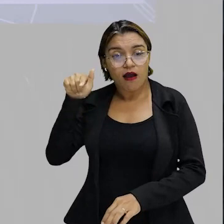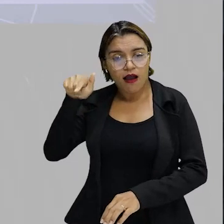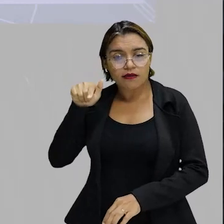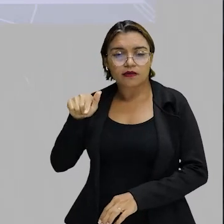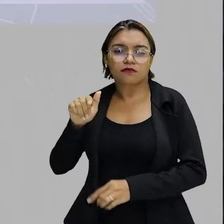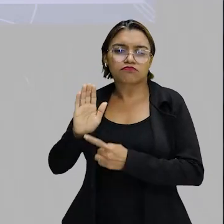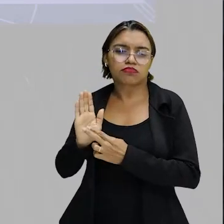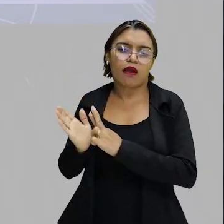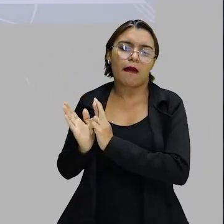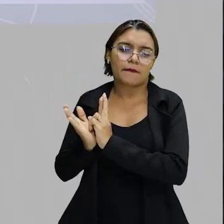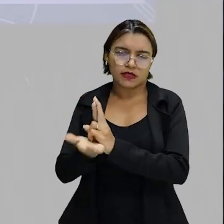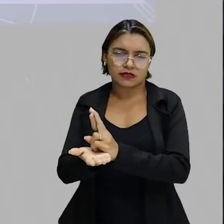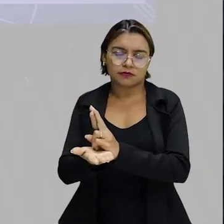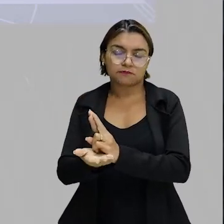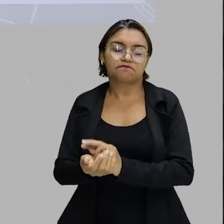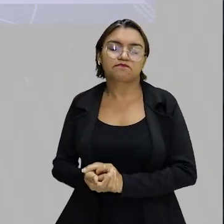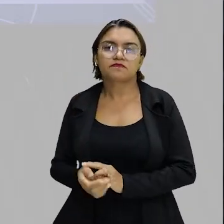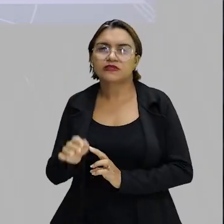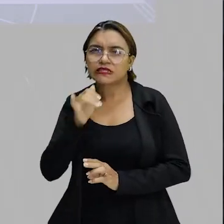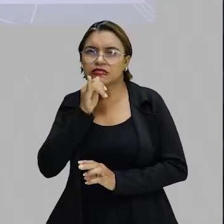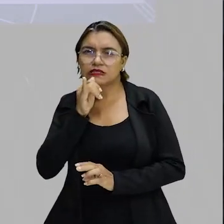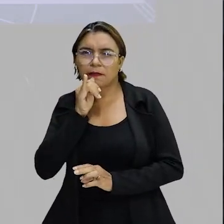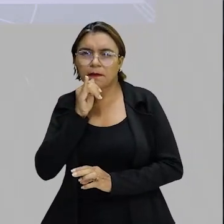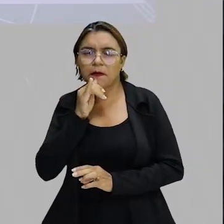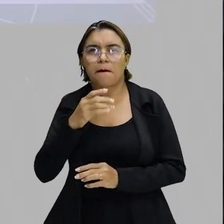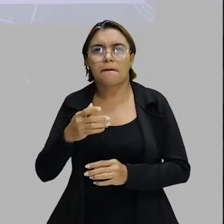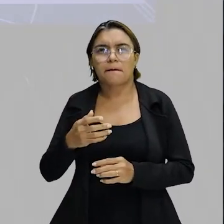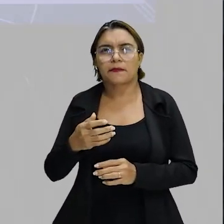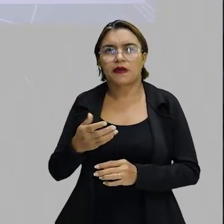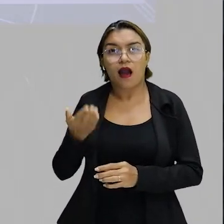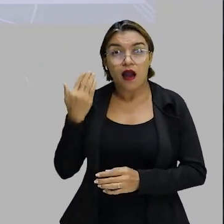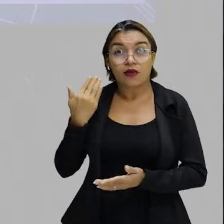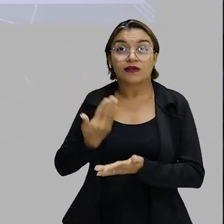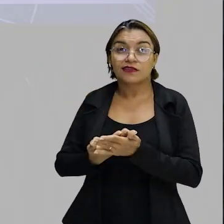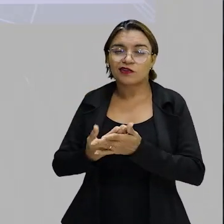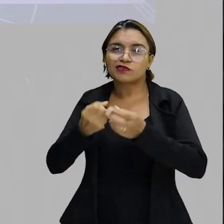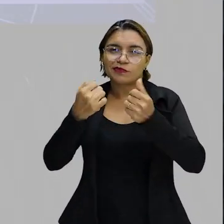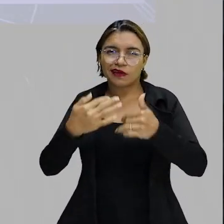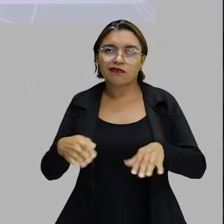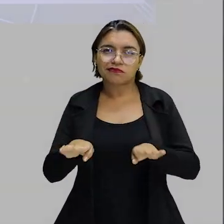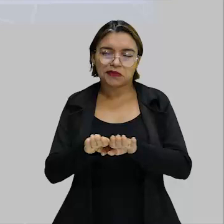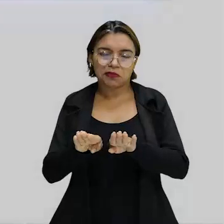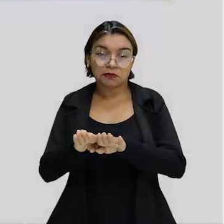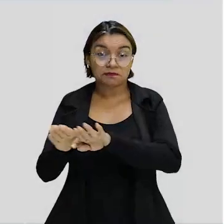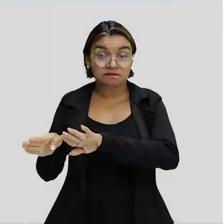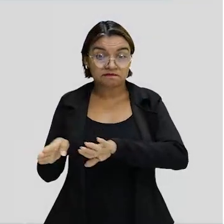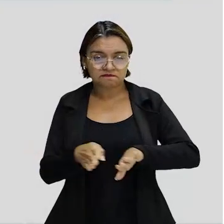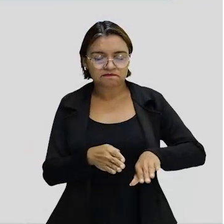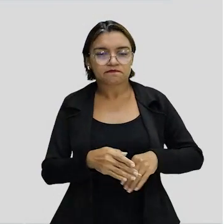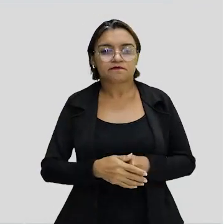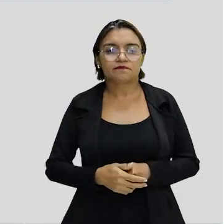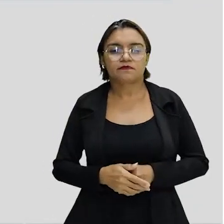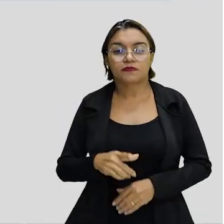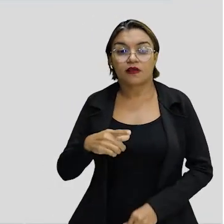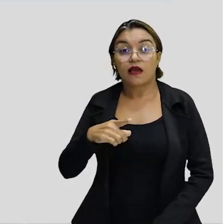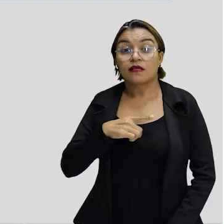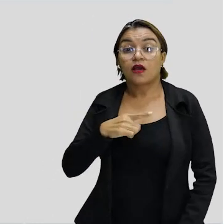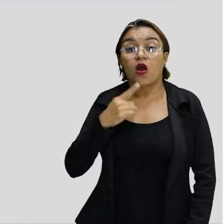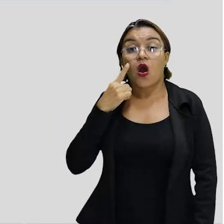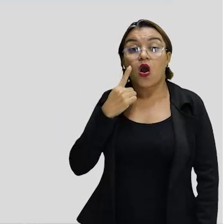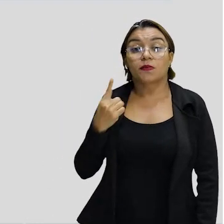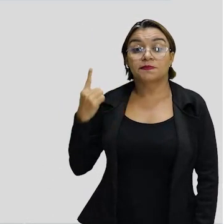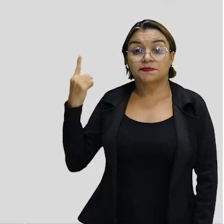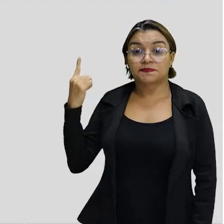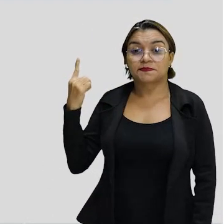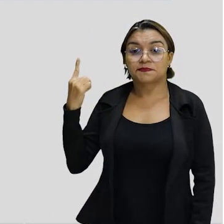posição. Igual Cadernos Negros que nós falamos numa aula anterior, né? Bom, esse aqui foi parte do